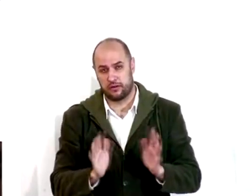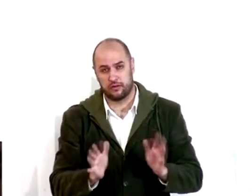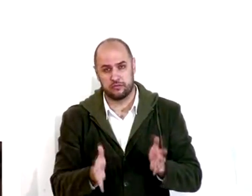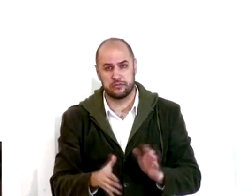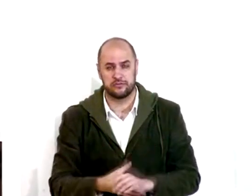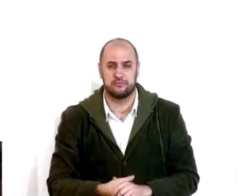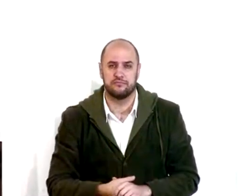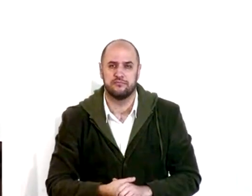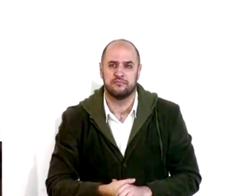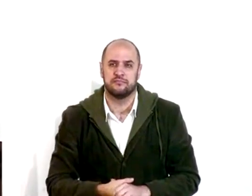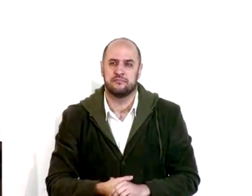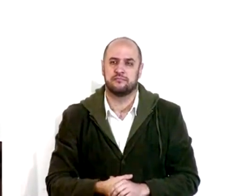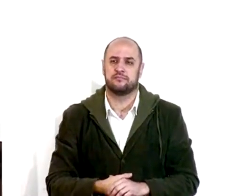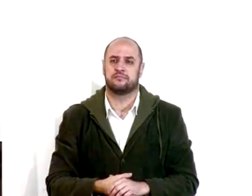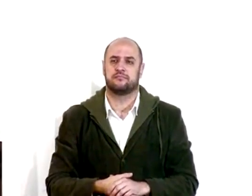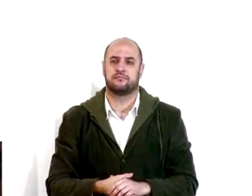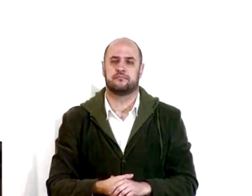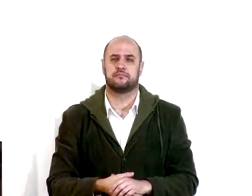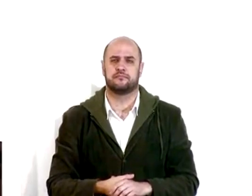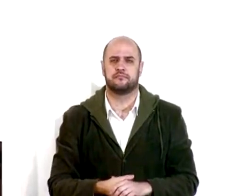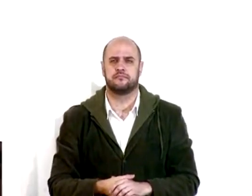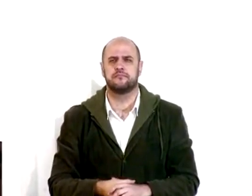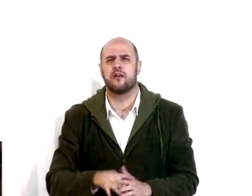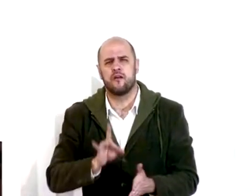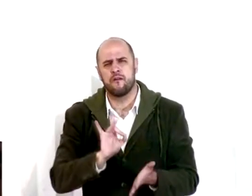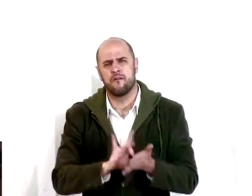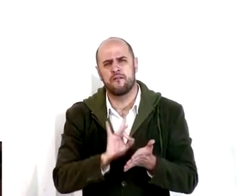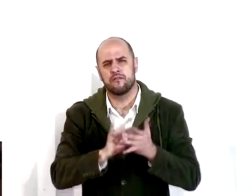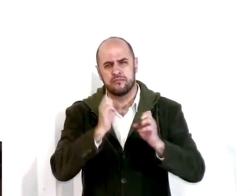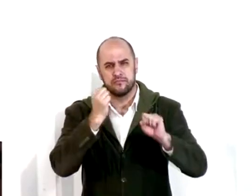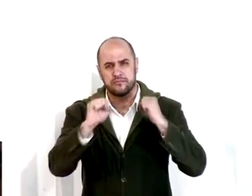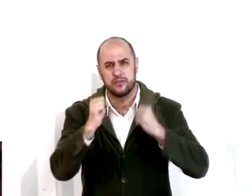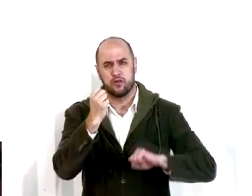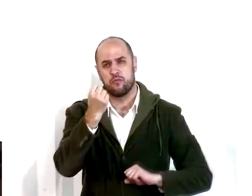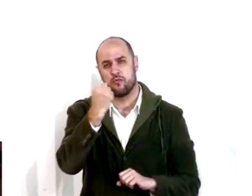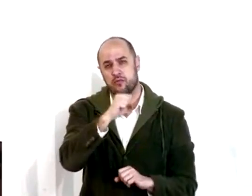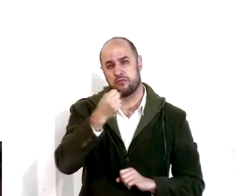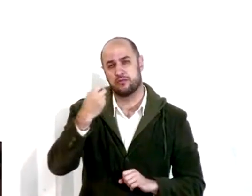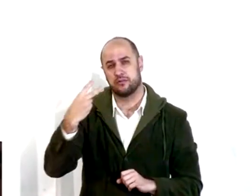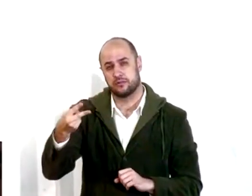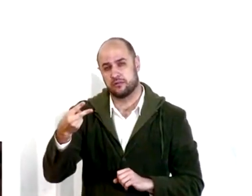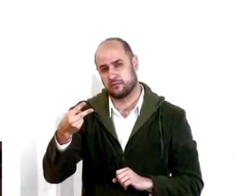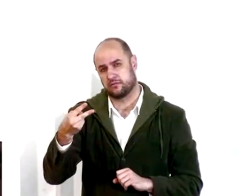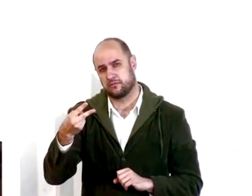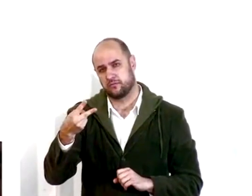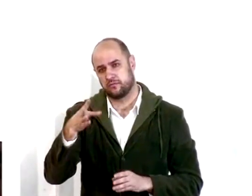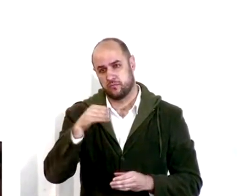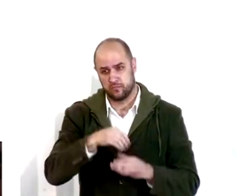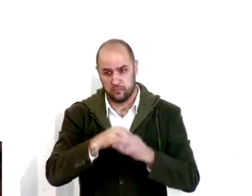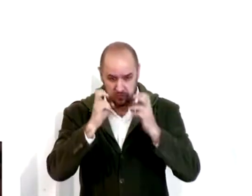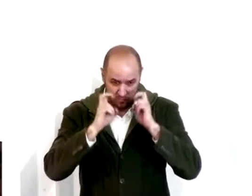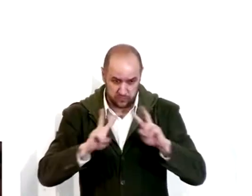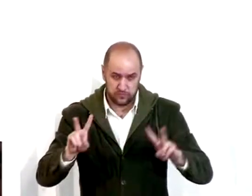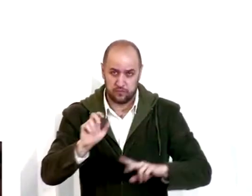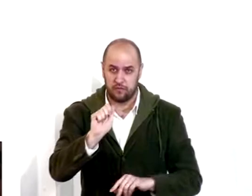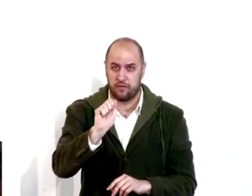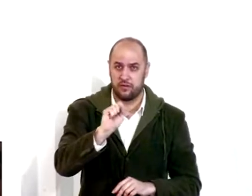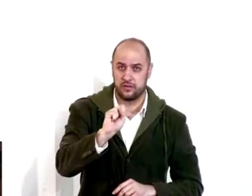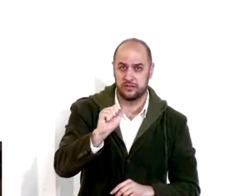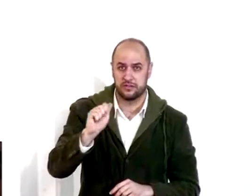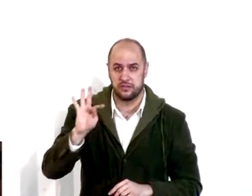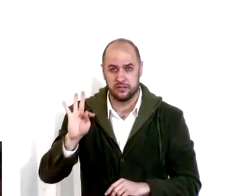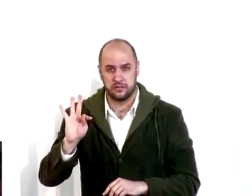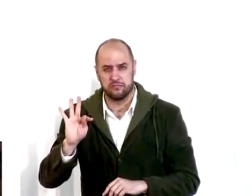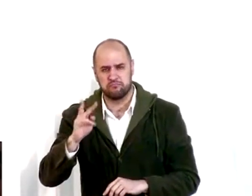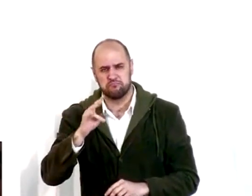nossa exposição. Não é verdade que o Salmo de número 82, dentro da perspectiva de Asaf, parece